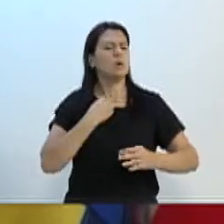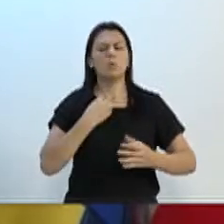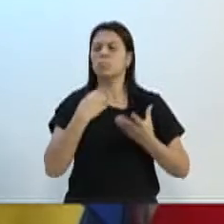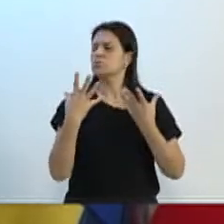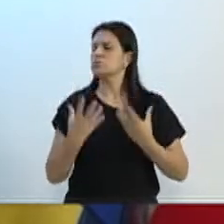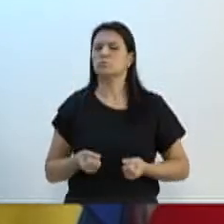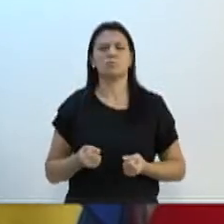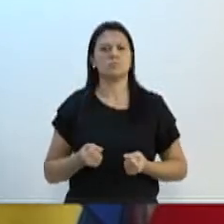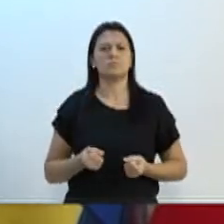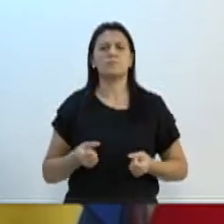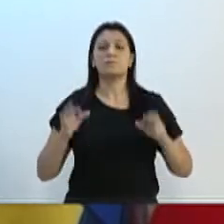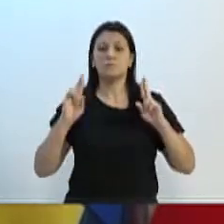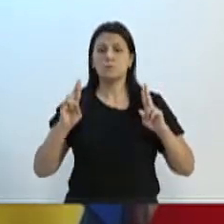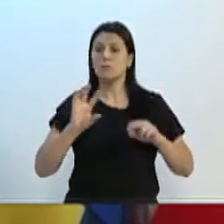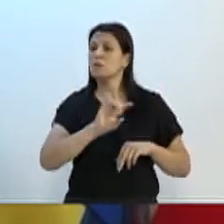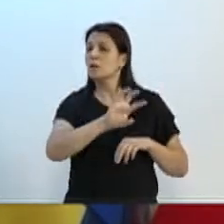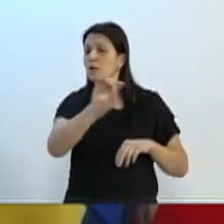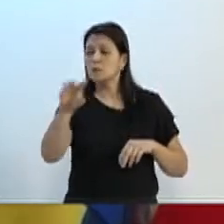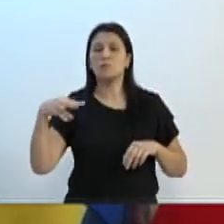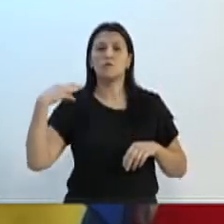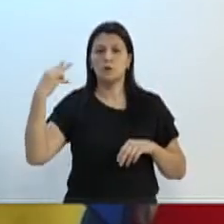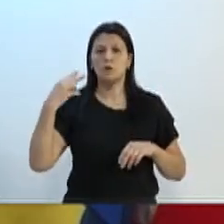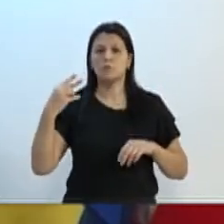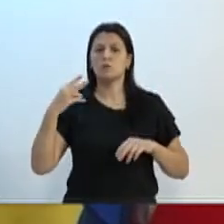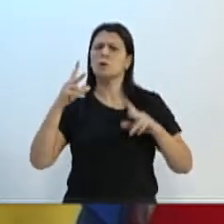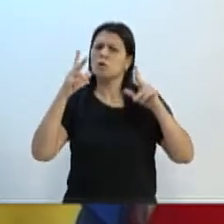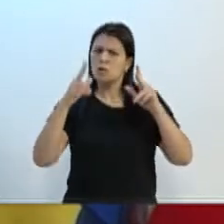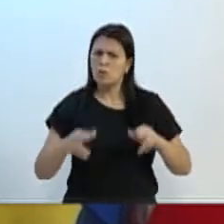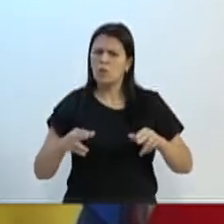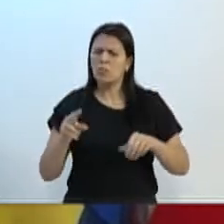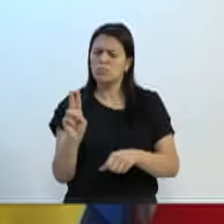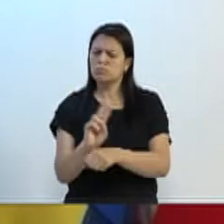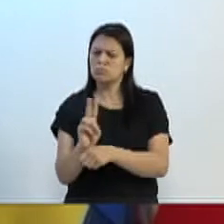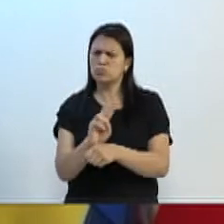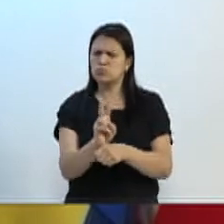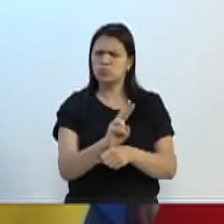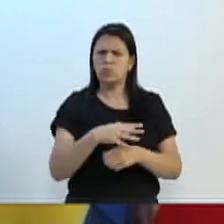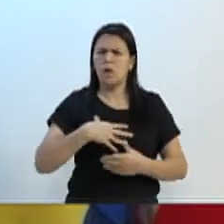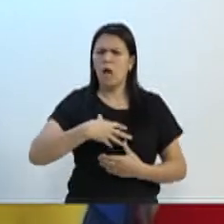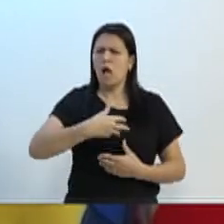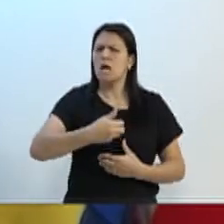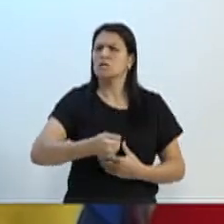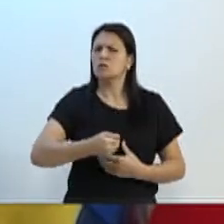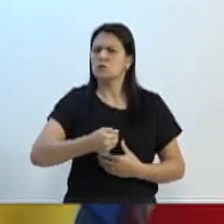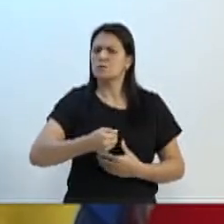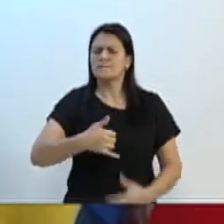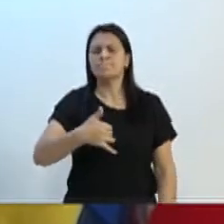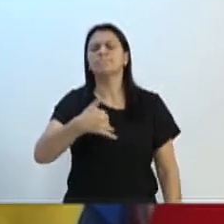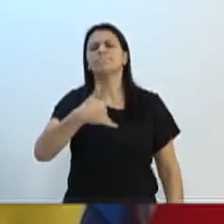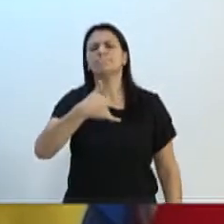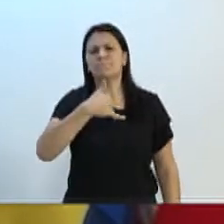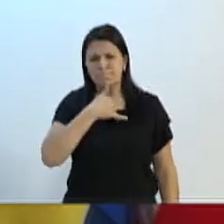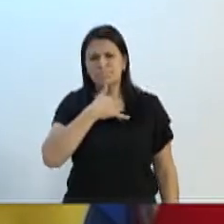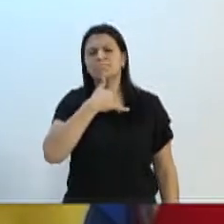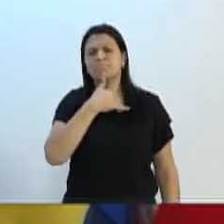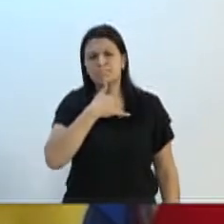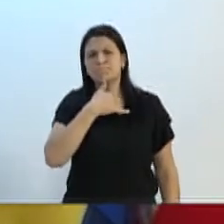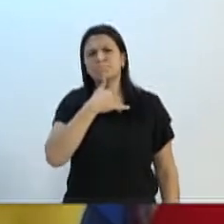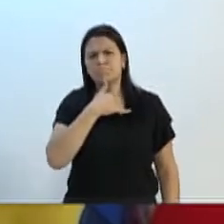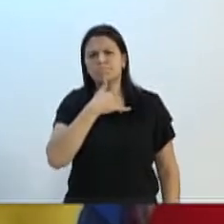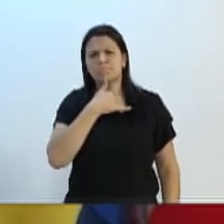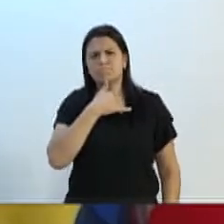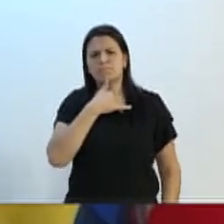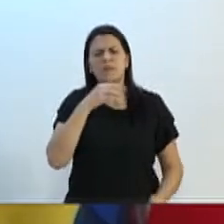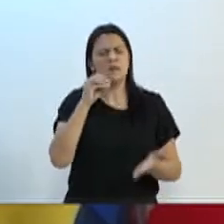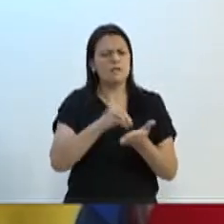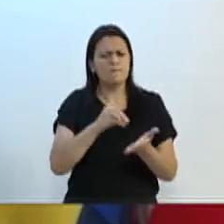colegas dessa casa tenham esse mesmo posicionamento e que a gente possa fiscalizar algumas atitudes e atos lamentáveis, lastimáveis e deploráveis